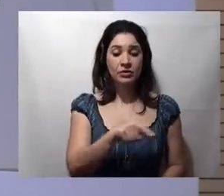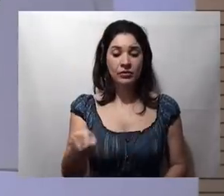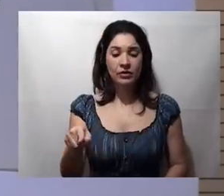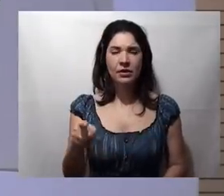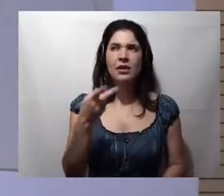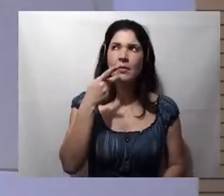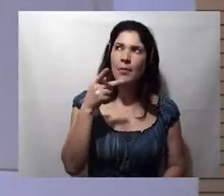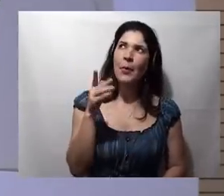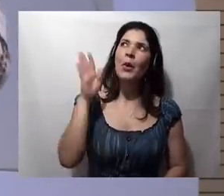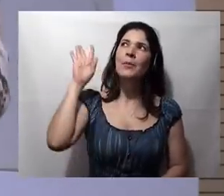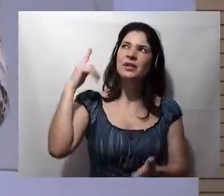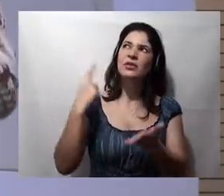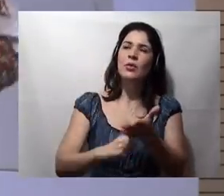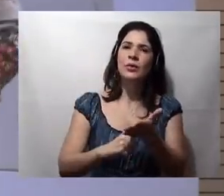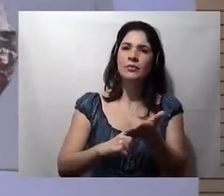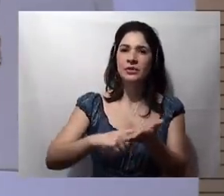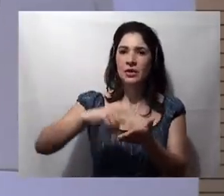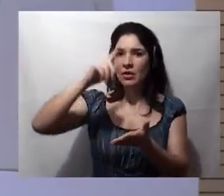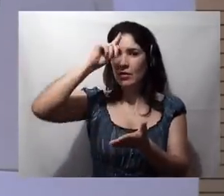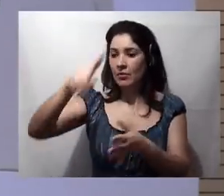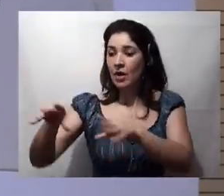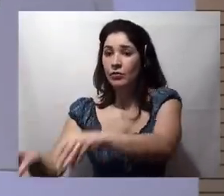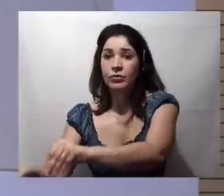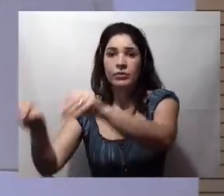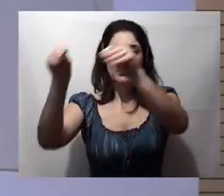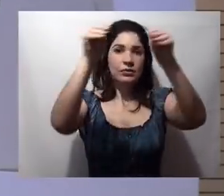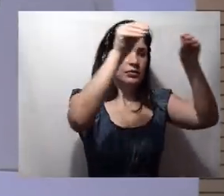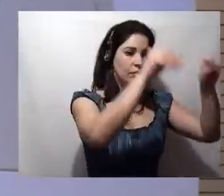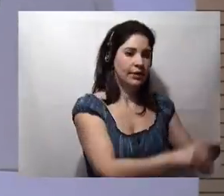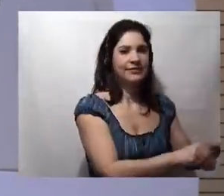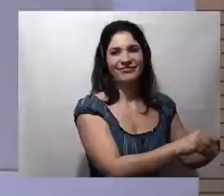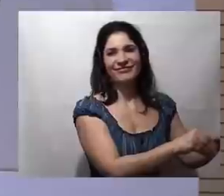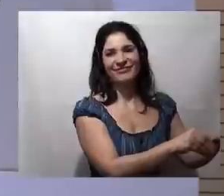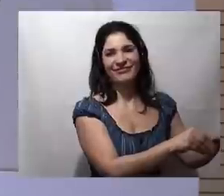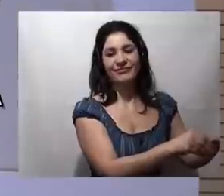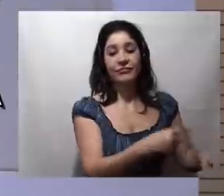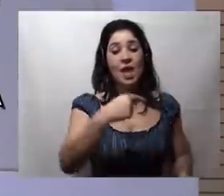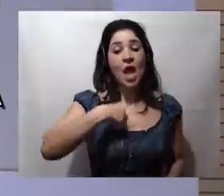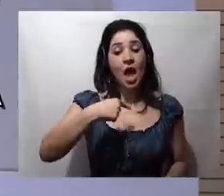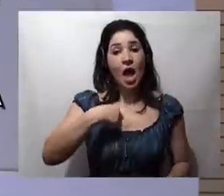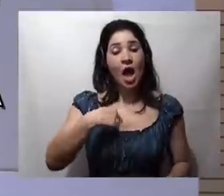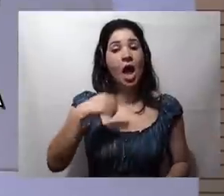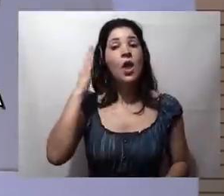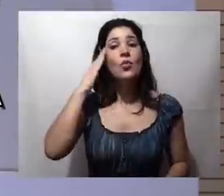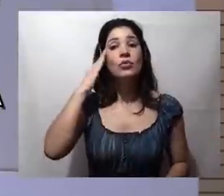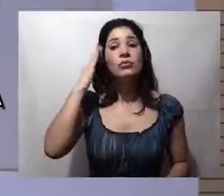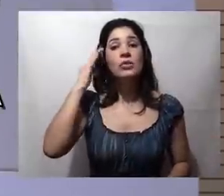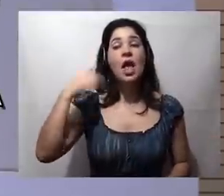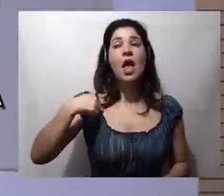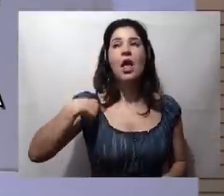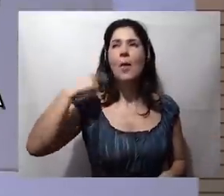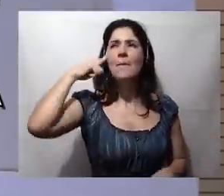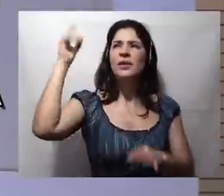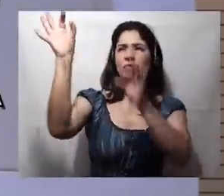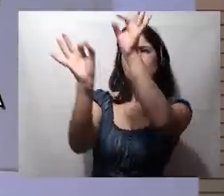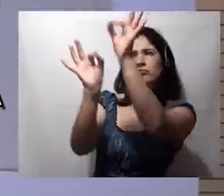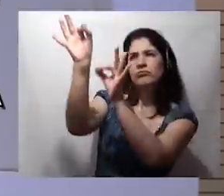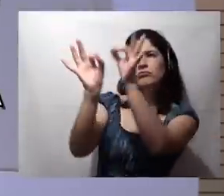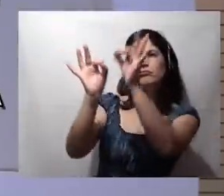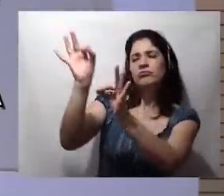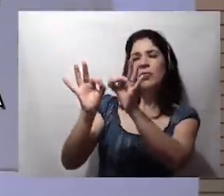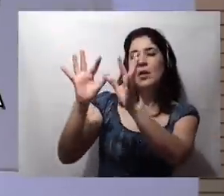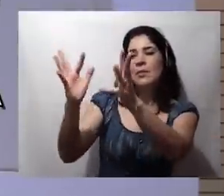que fiz a vocês trazendo de volta a esse lugar eu é que sei que pensamentos tenho a vosso